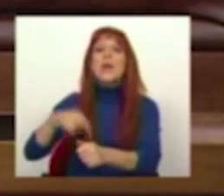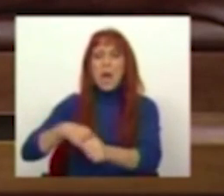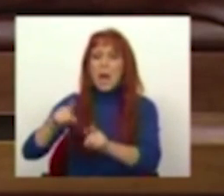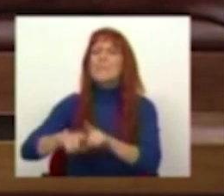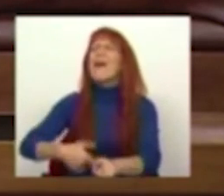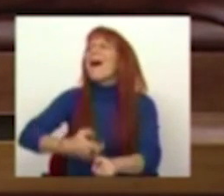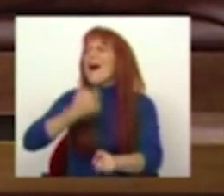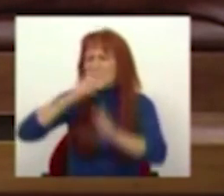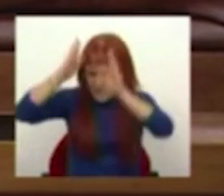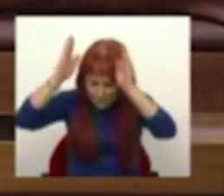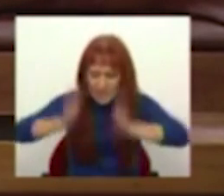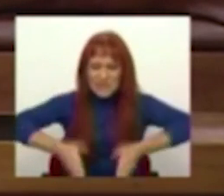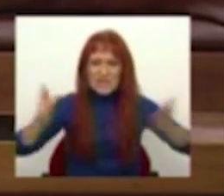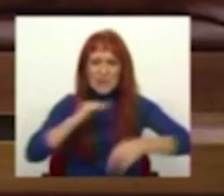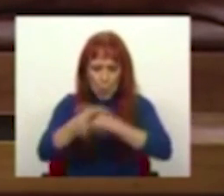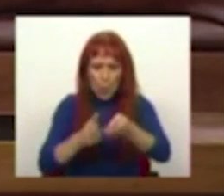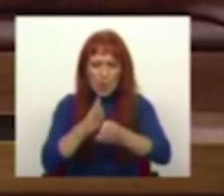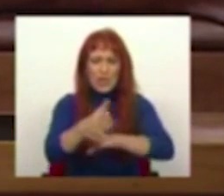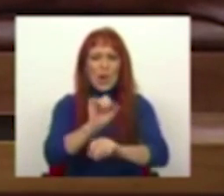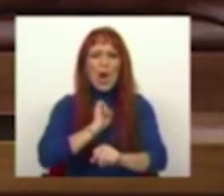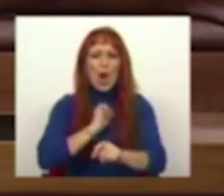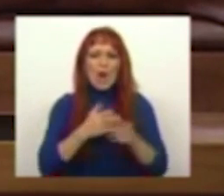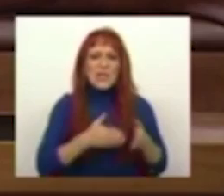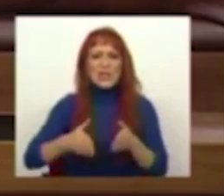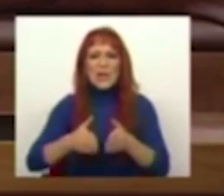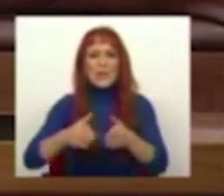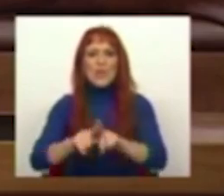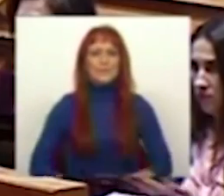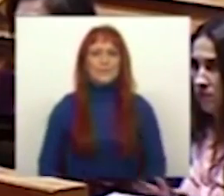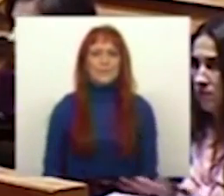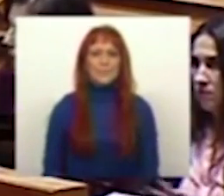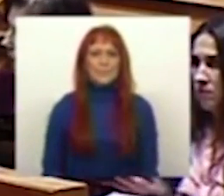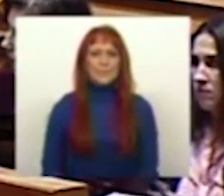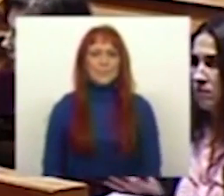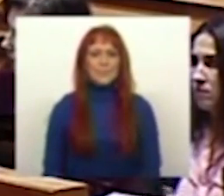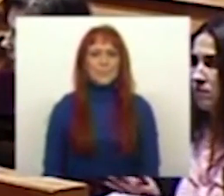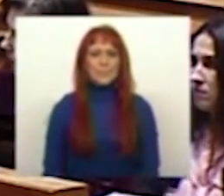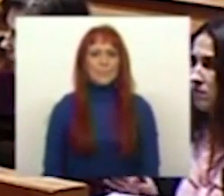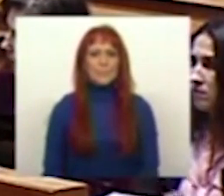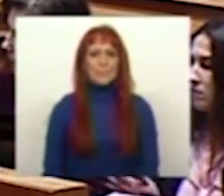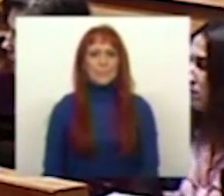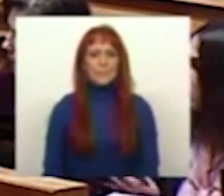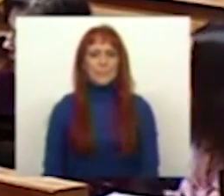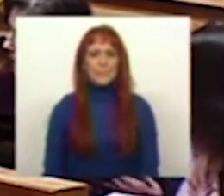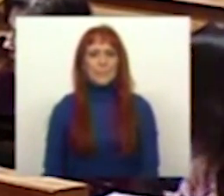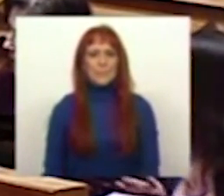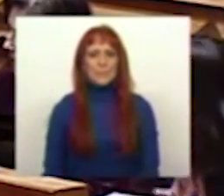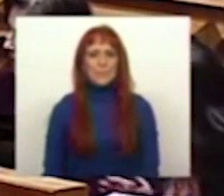condição essencial para prosseguirmos a nossa estratégia de prosperidade partilhada.